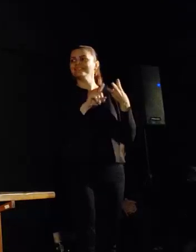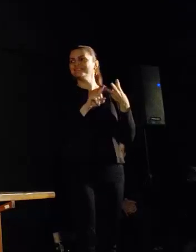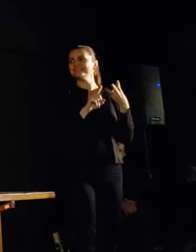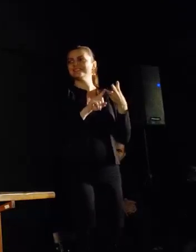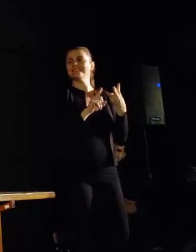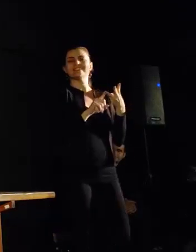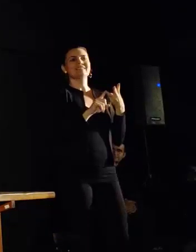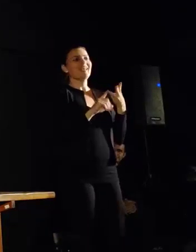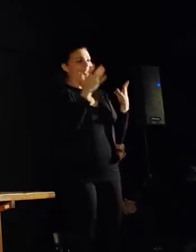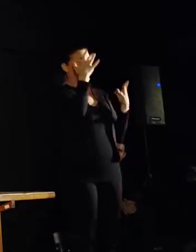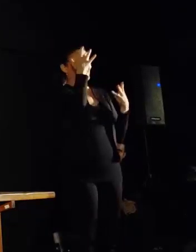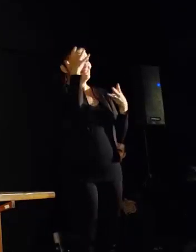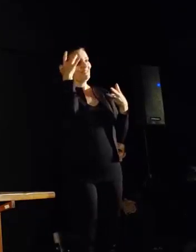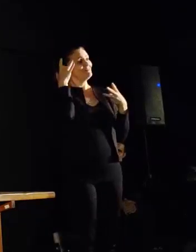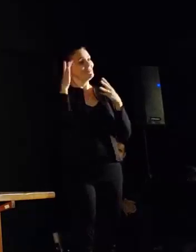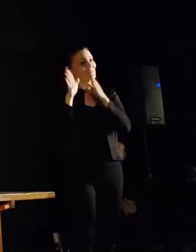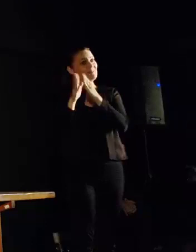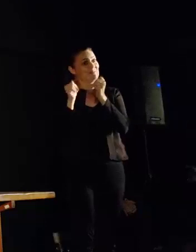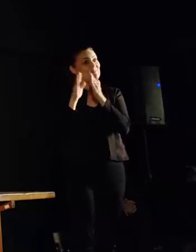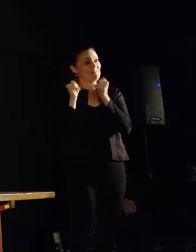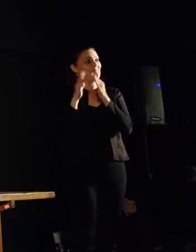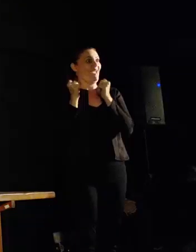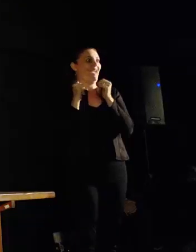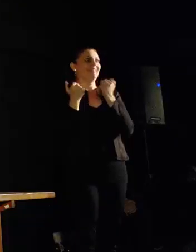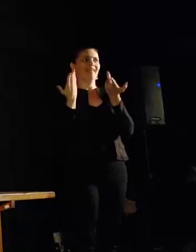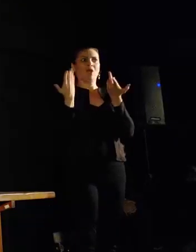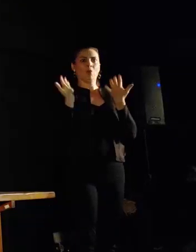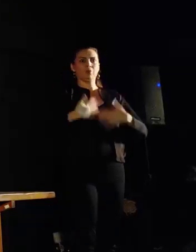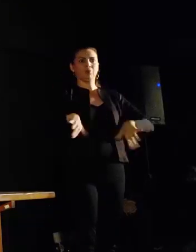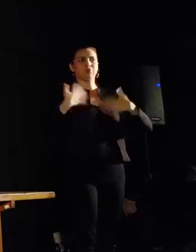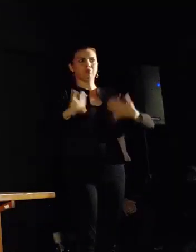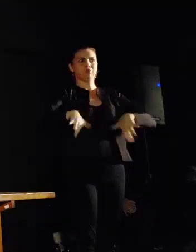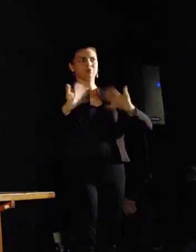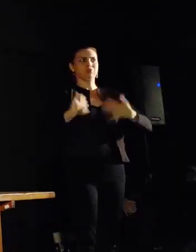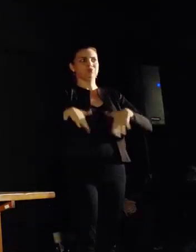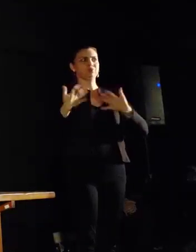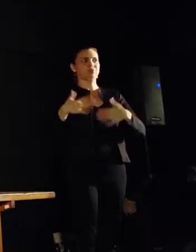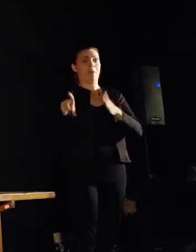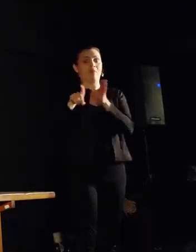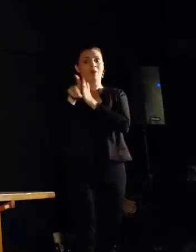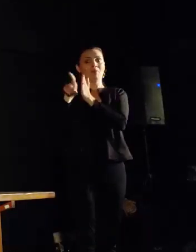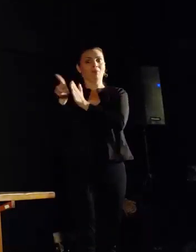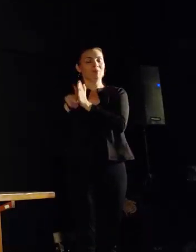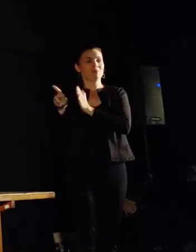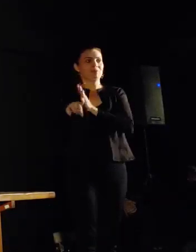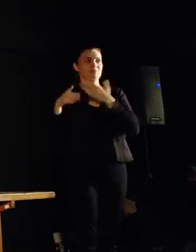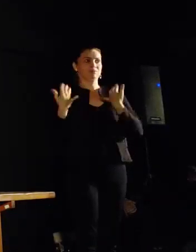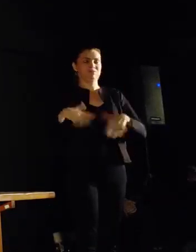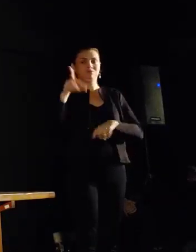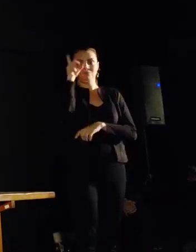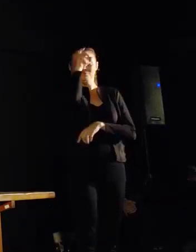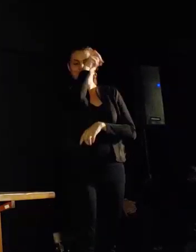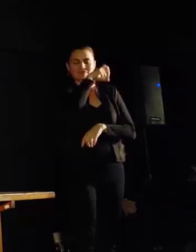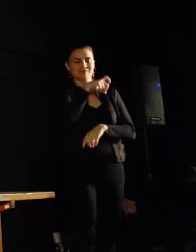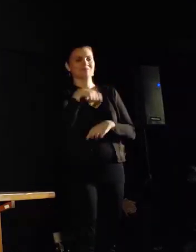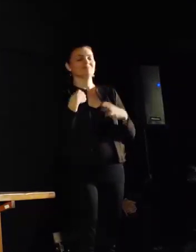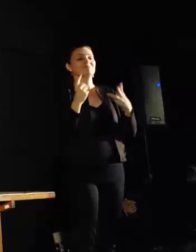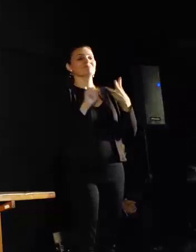As pessoas realmente pedem grandes questões, né? Nós temos realmente uma paixão por grandes questões.